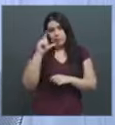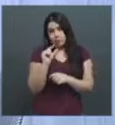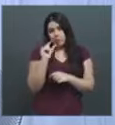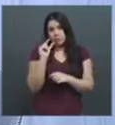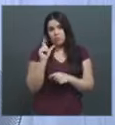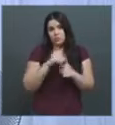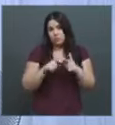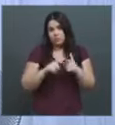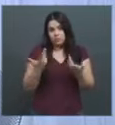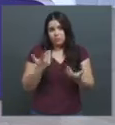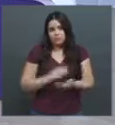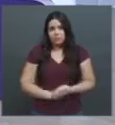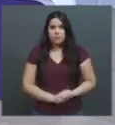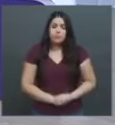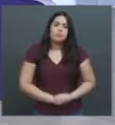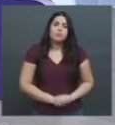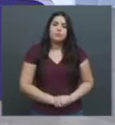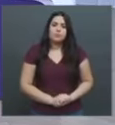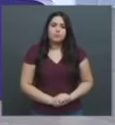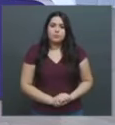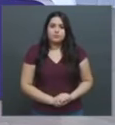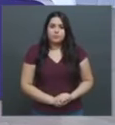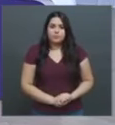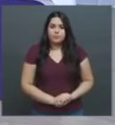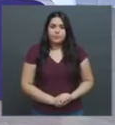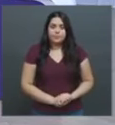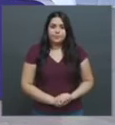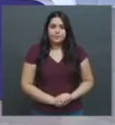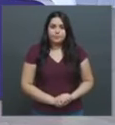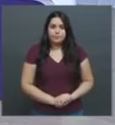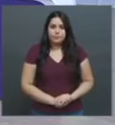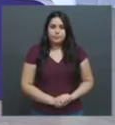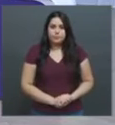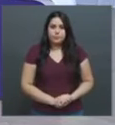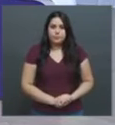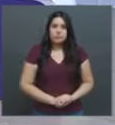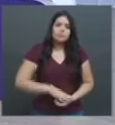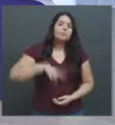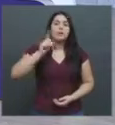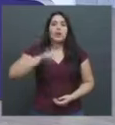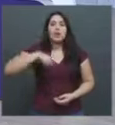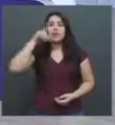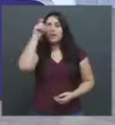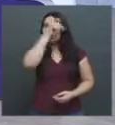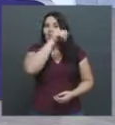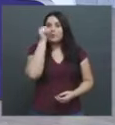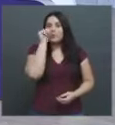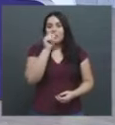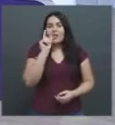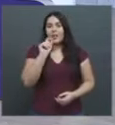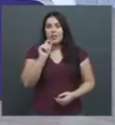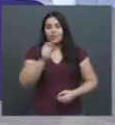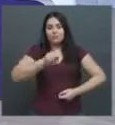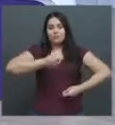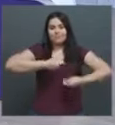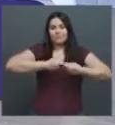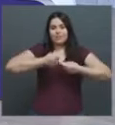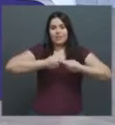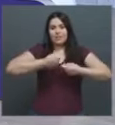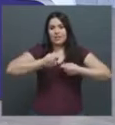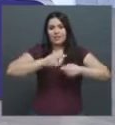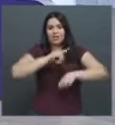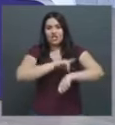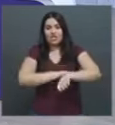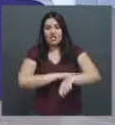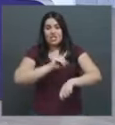o incômodo? É uma grande dificuldade para as mulheres é controlar a urina depois de uma